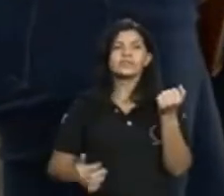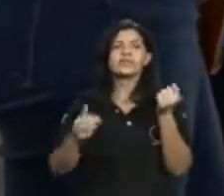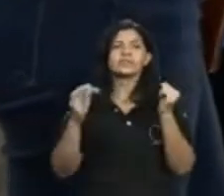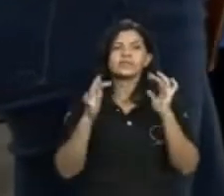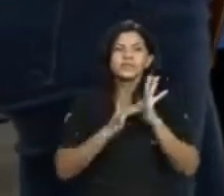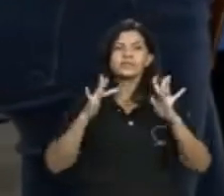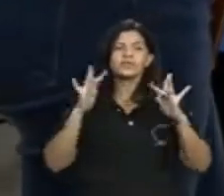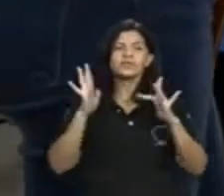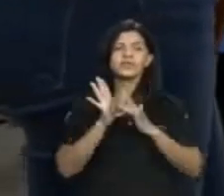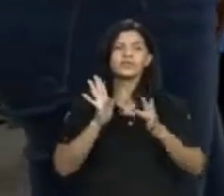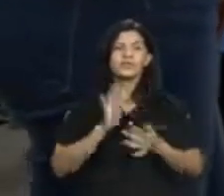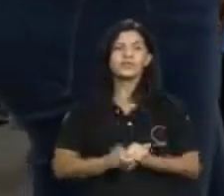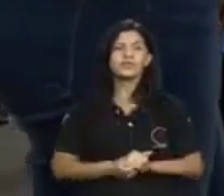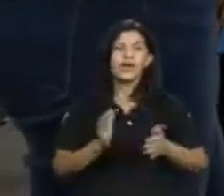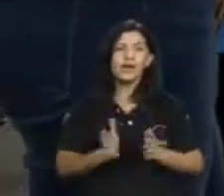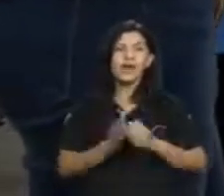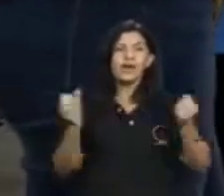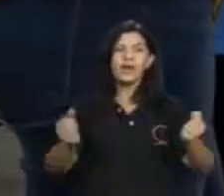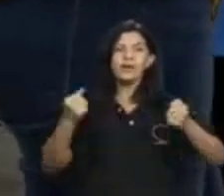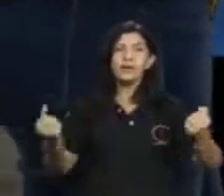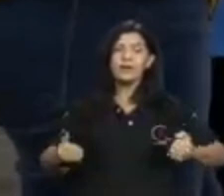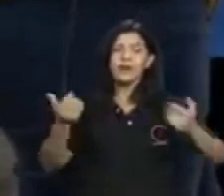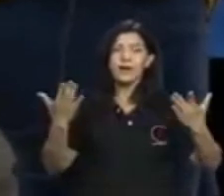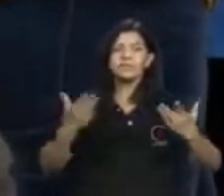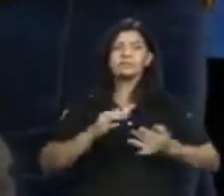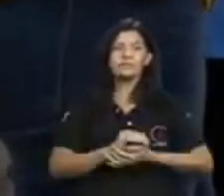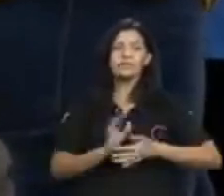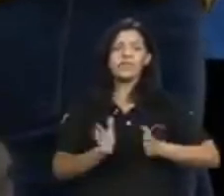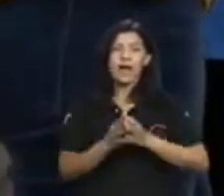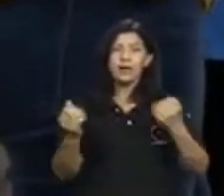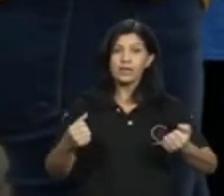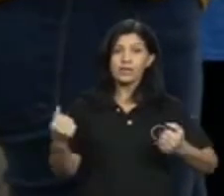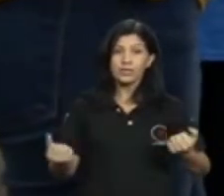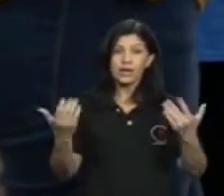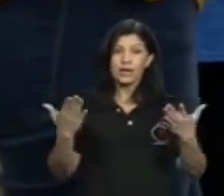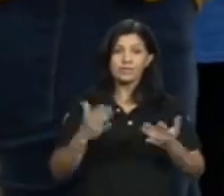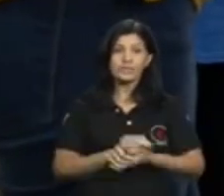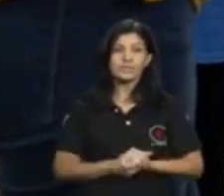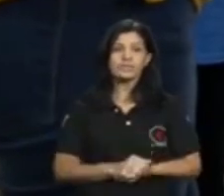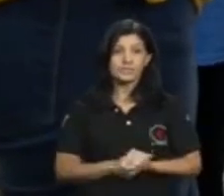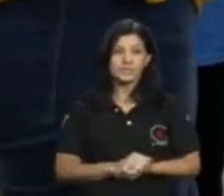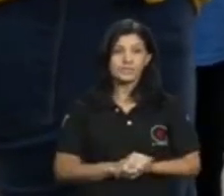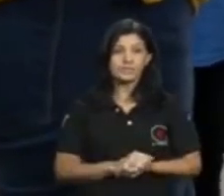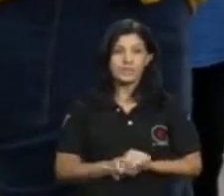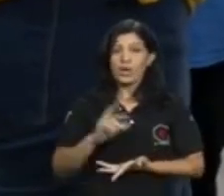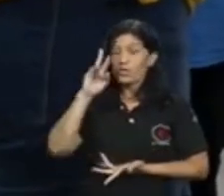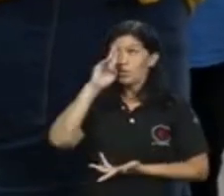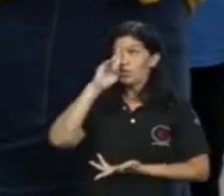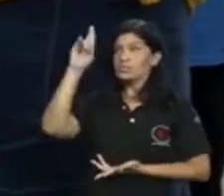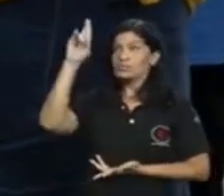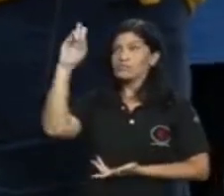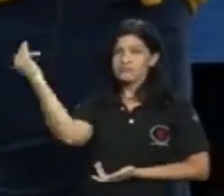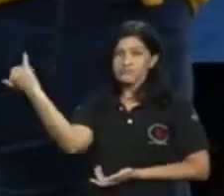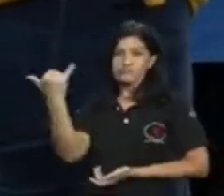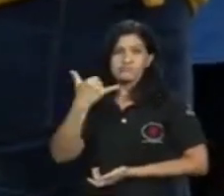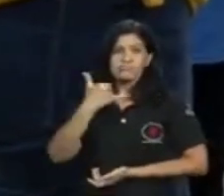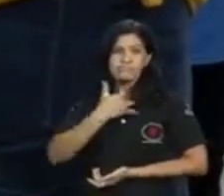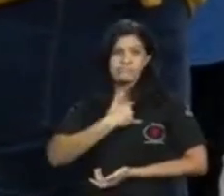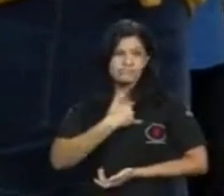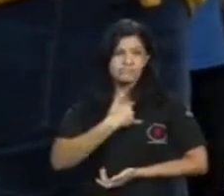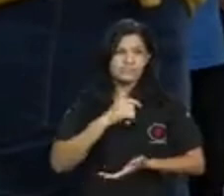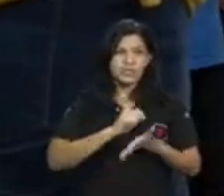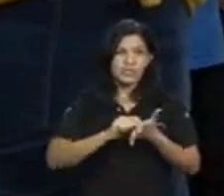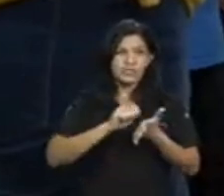Jesus. Aleluia. Aleluia. Quando o Senhor me disse, escreve o nome